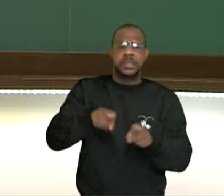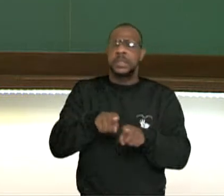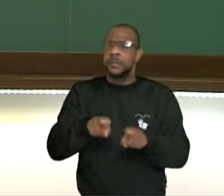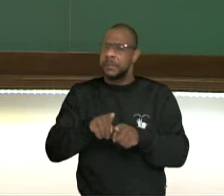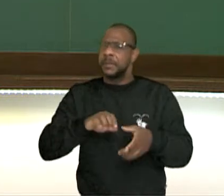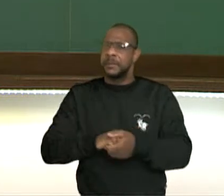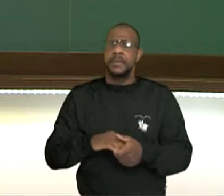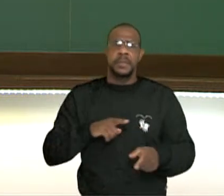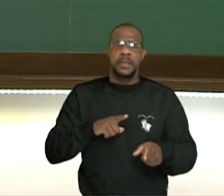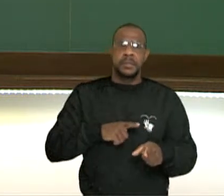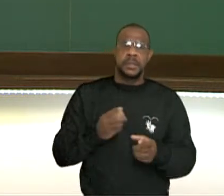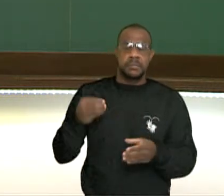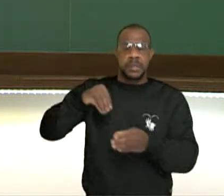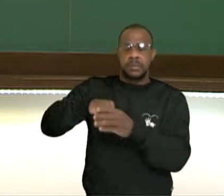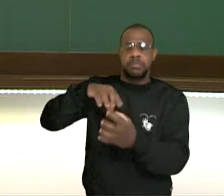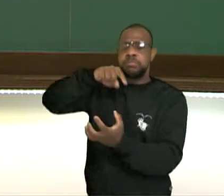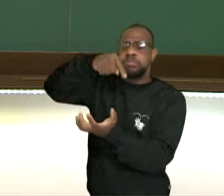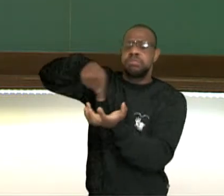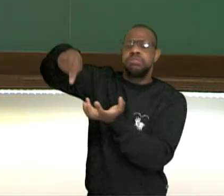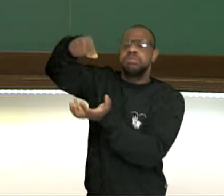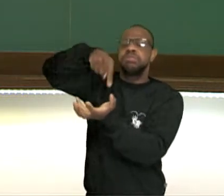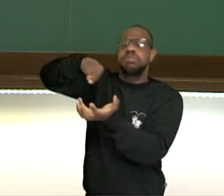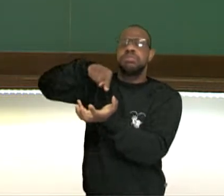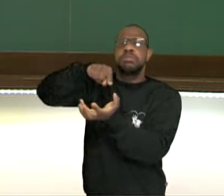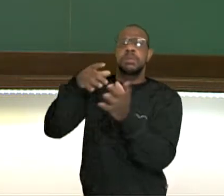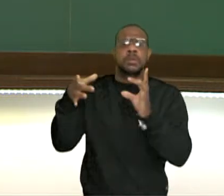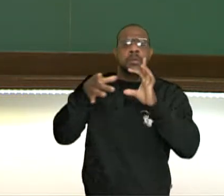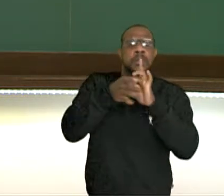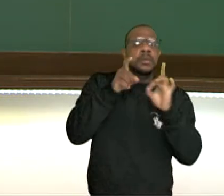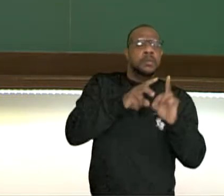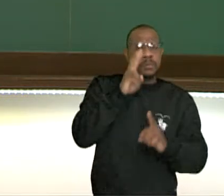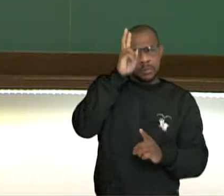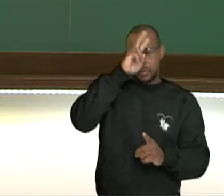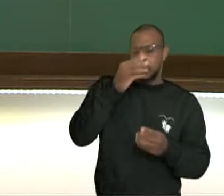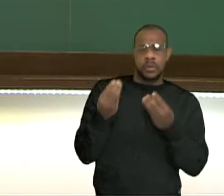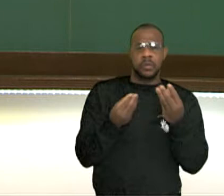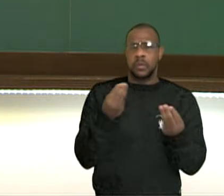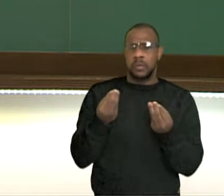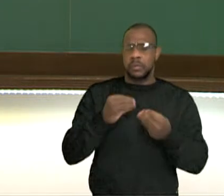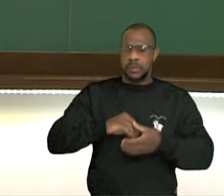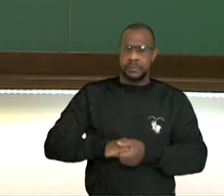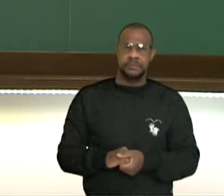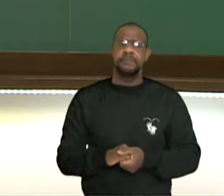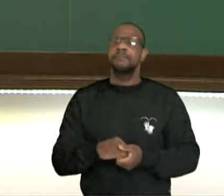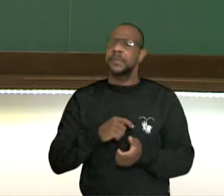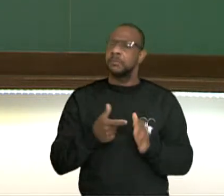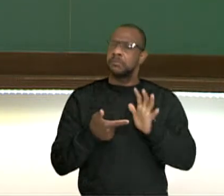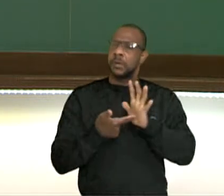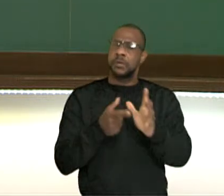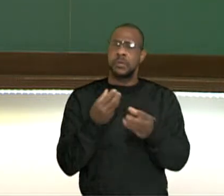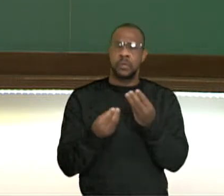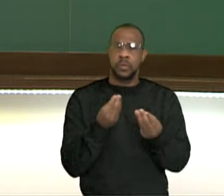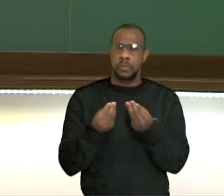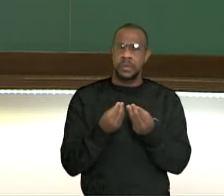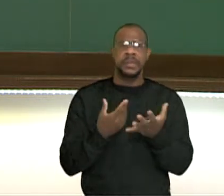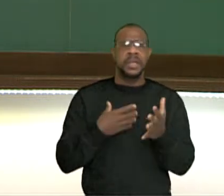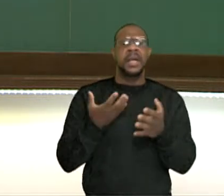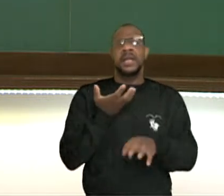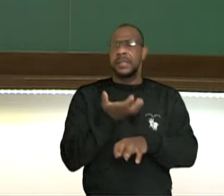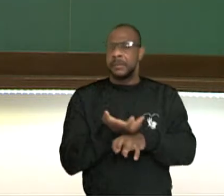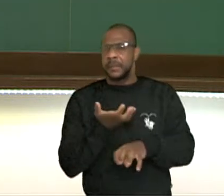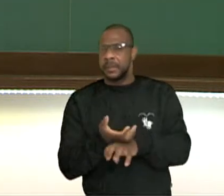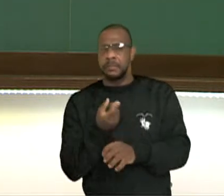revolução na astronomia com a revolução na história. Olha que bacana esses diálogos que a gente estabelece entre as disciplinas, entre